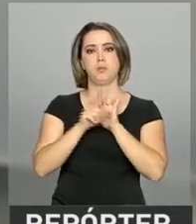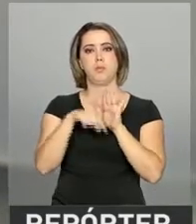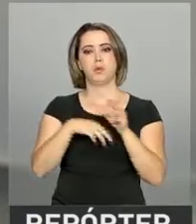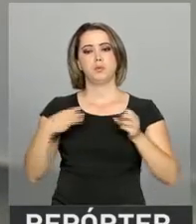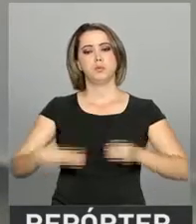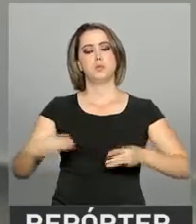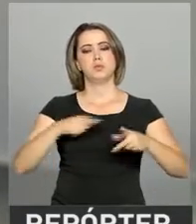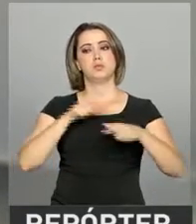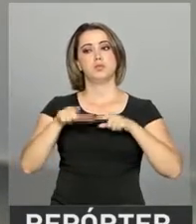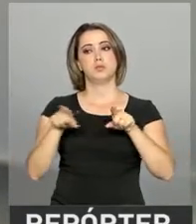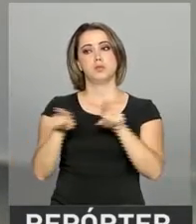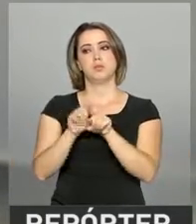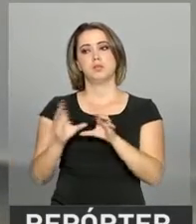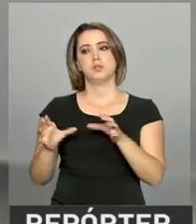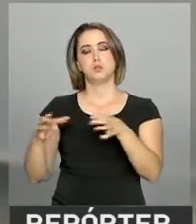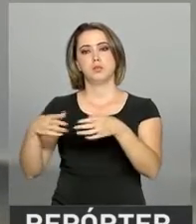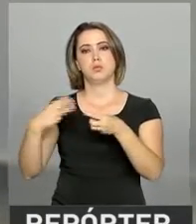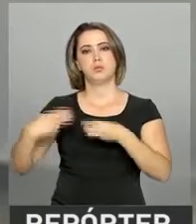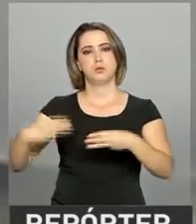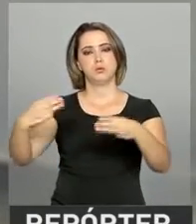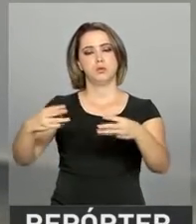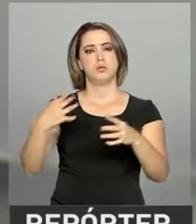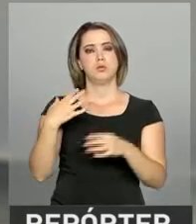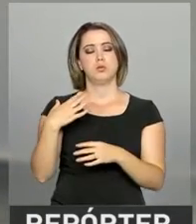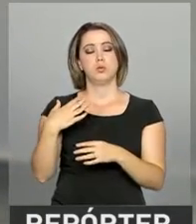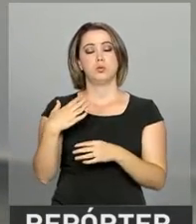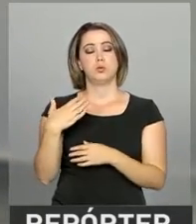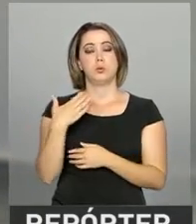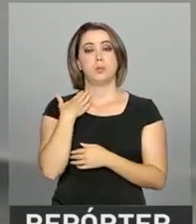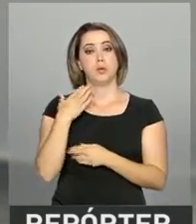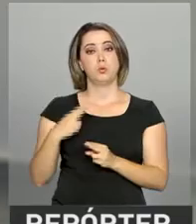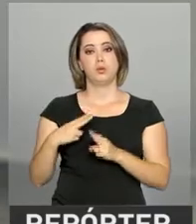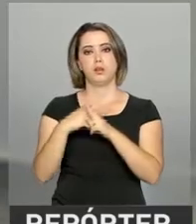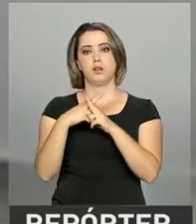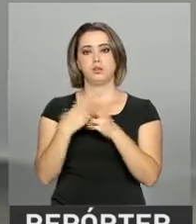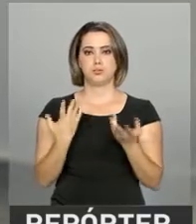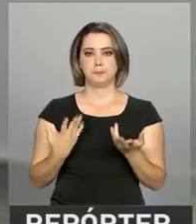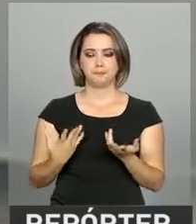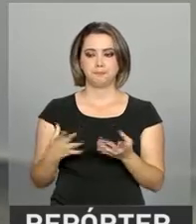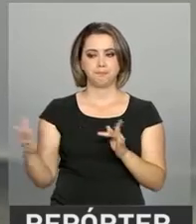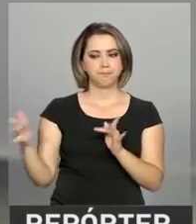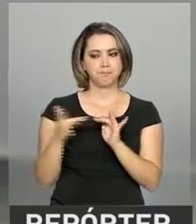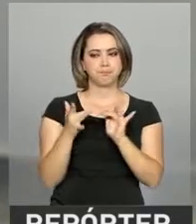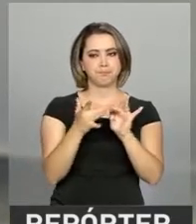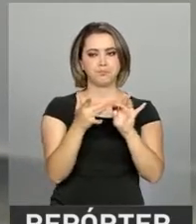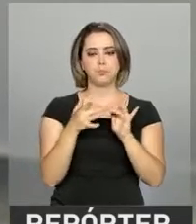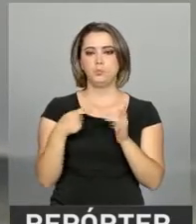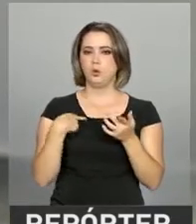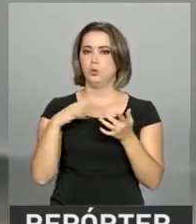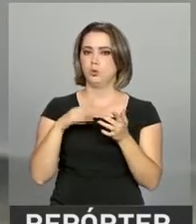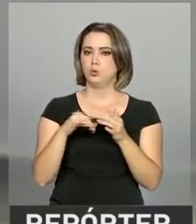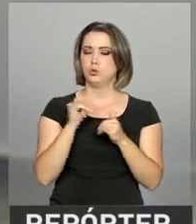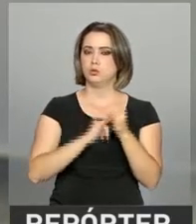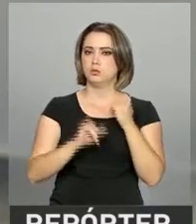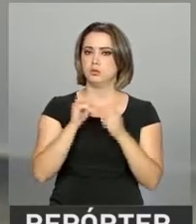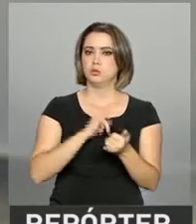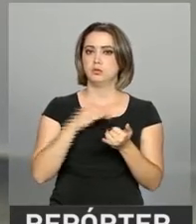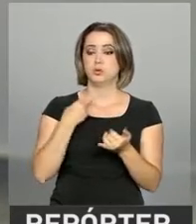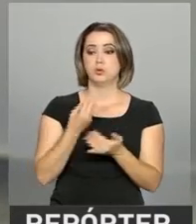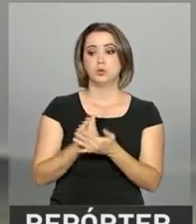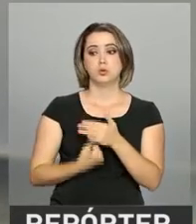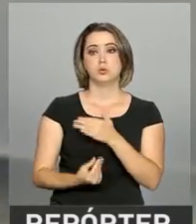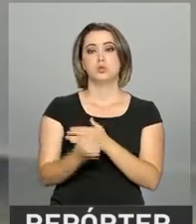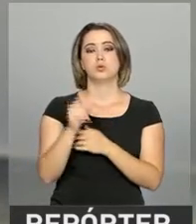Caixa Econômica Federal o que também gera contratações de irregularidades o depósito do FGTS está